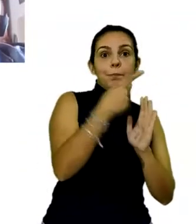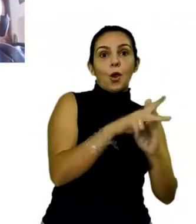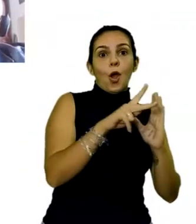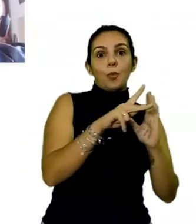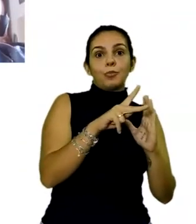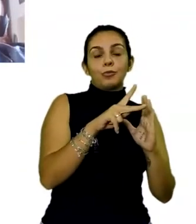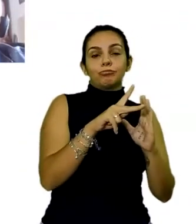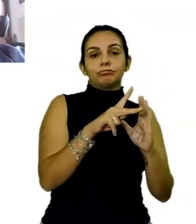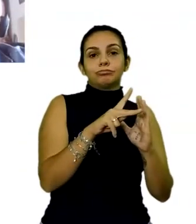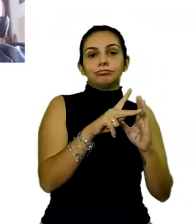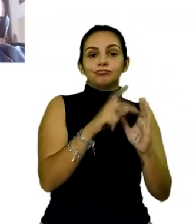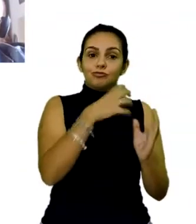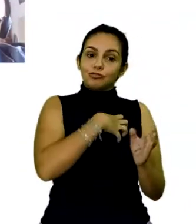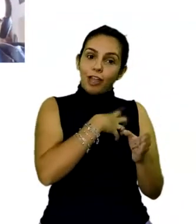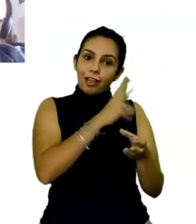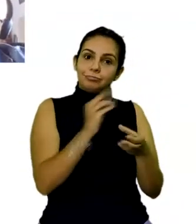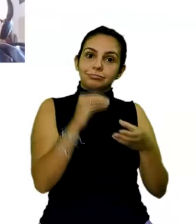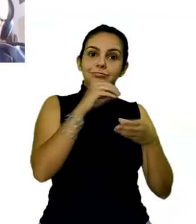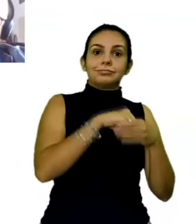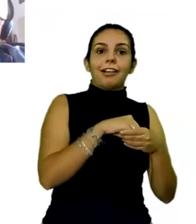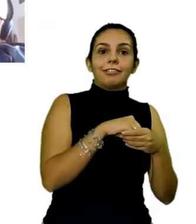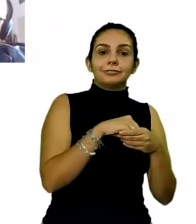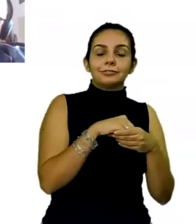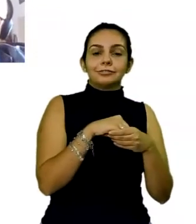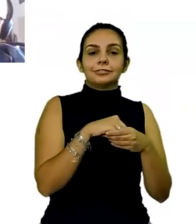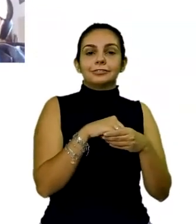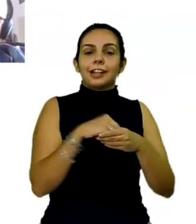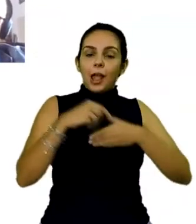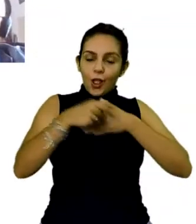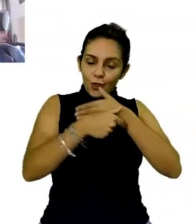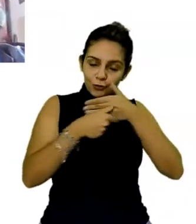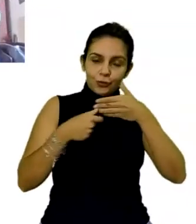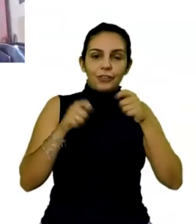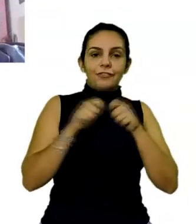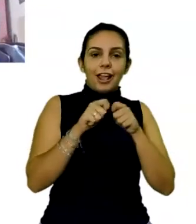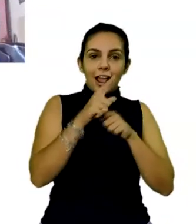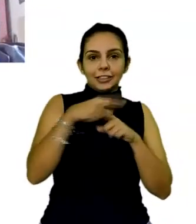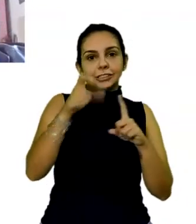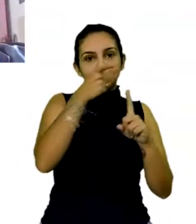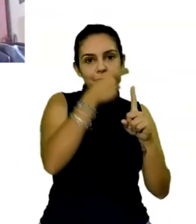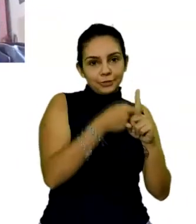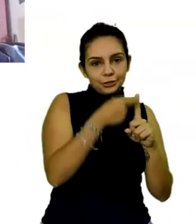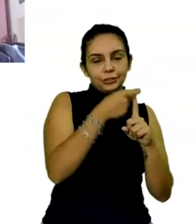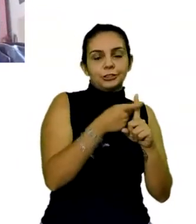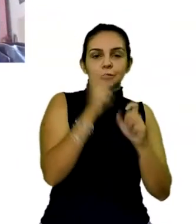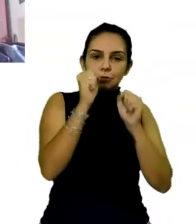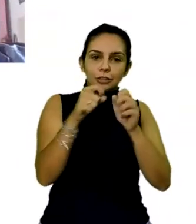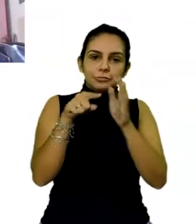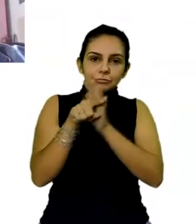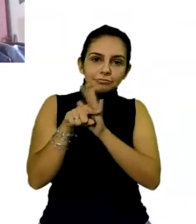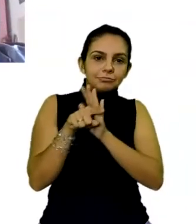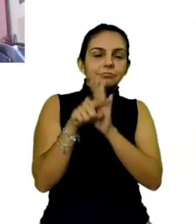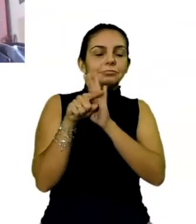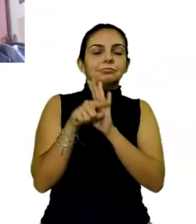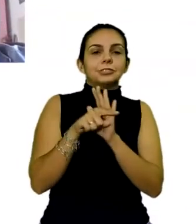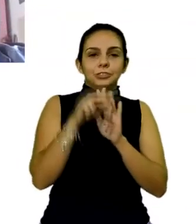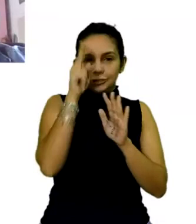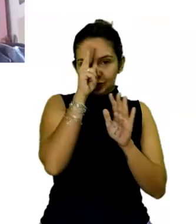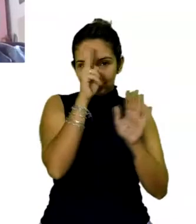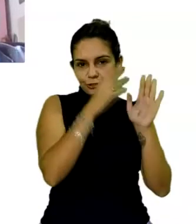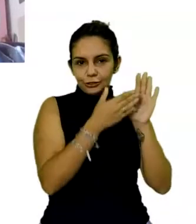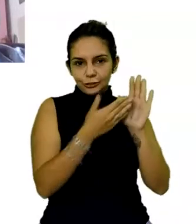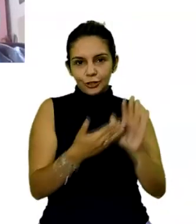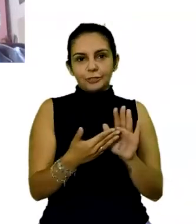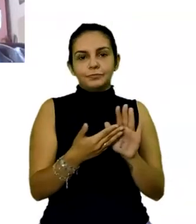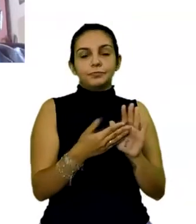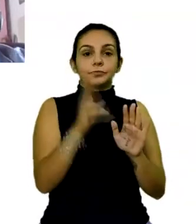Então, os personagens, assim, autores fazem isso, né? Você pode pesquisar aí a história da